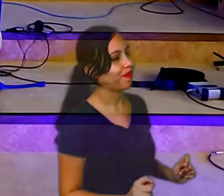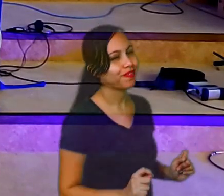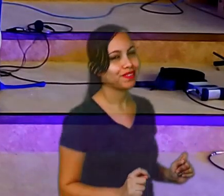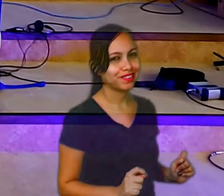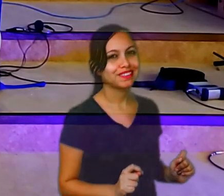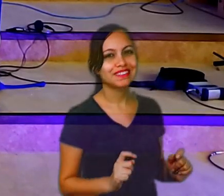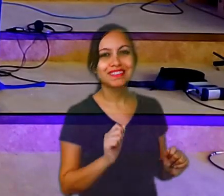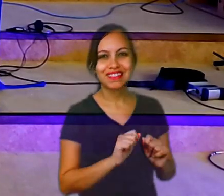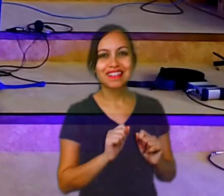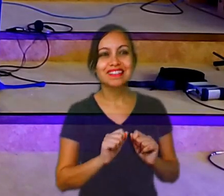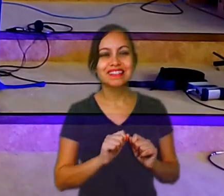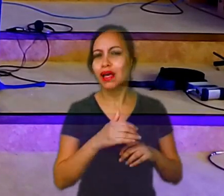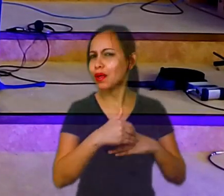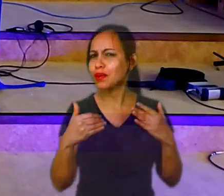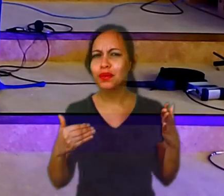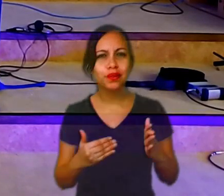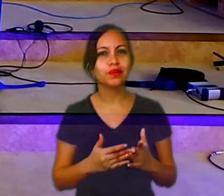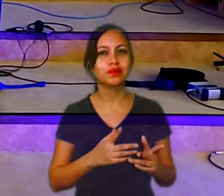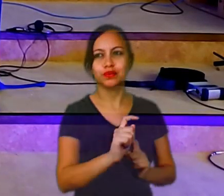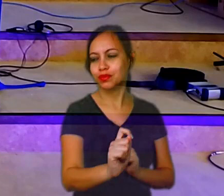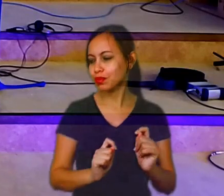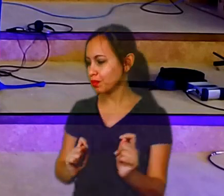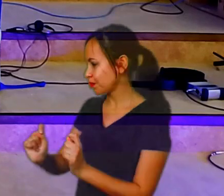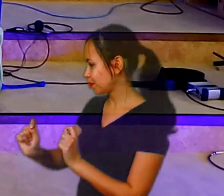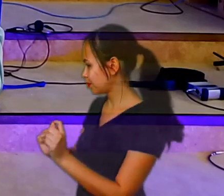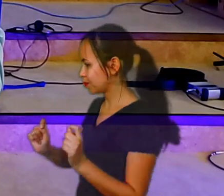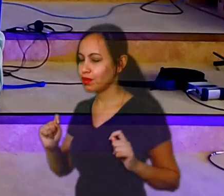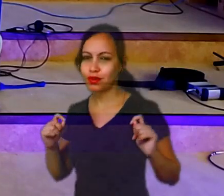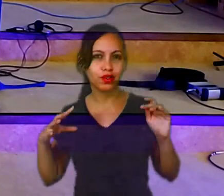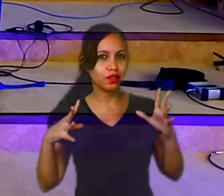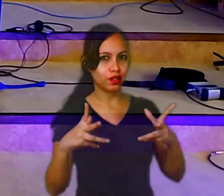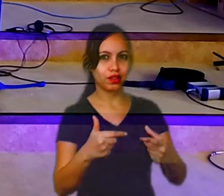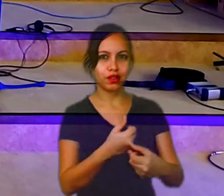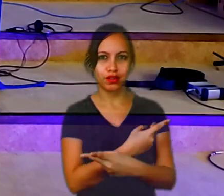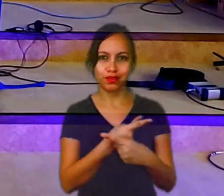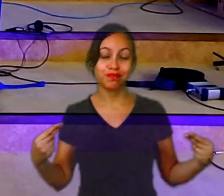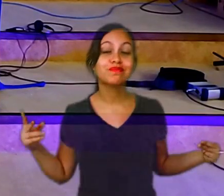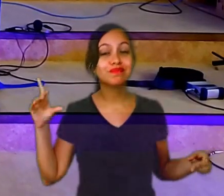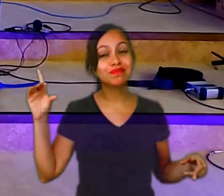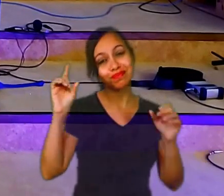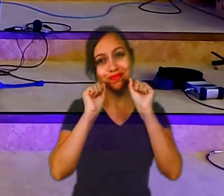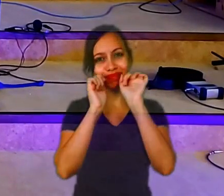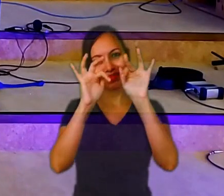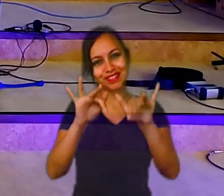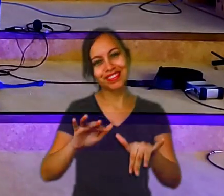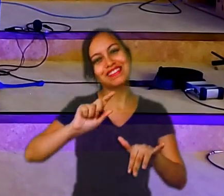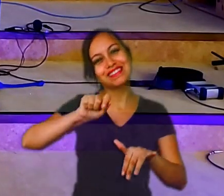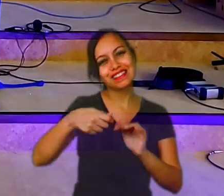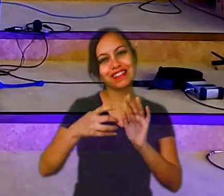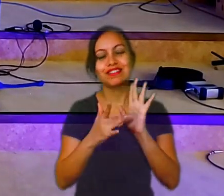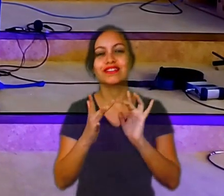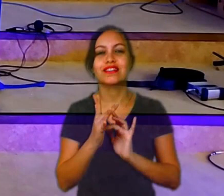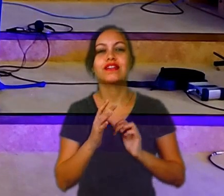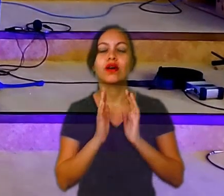queridos, fazer tudo e Ele está no controle de todas as coisas. Que Deus nos abençoe em nome de Jesus. Vamos